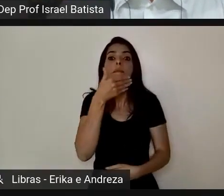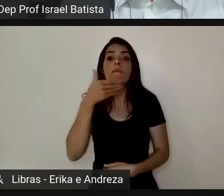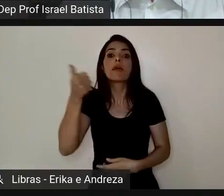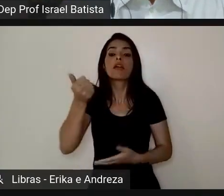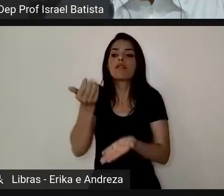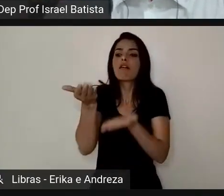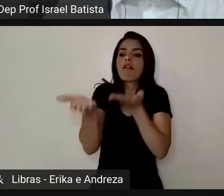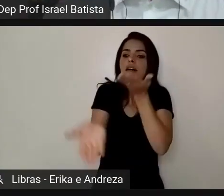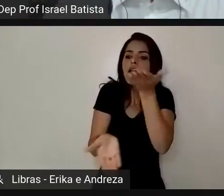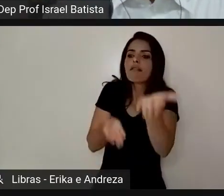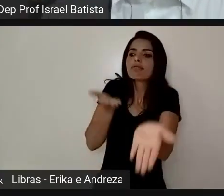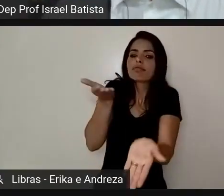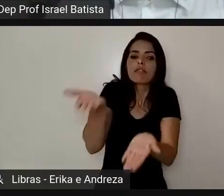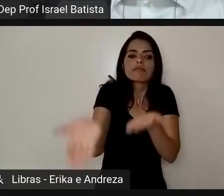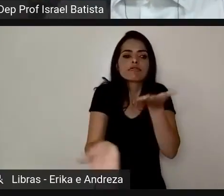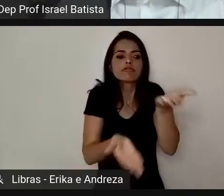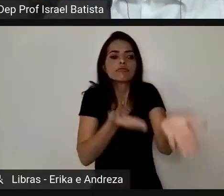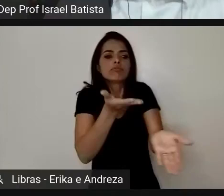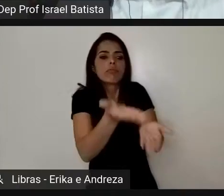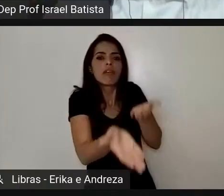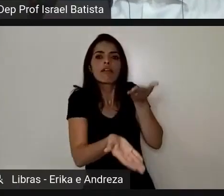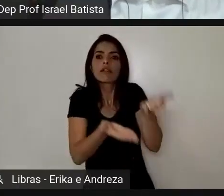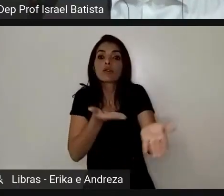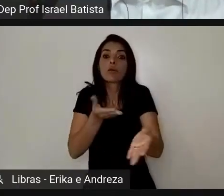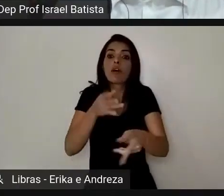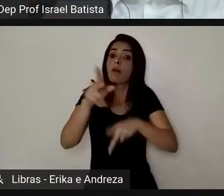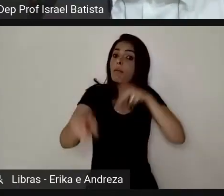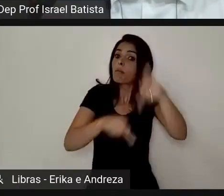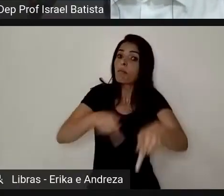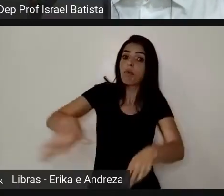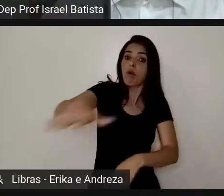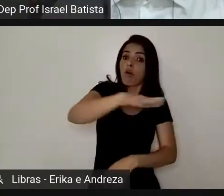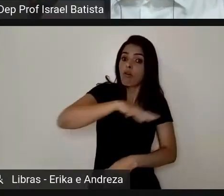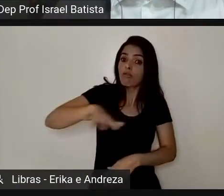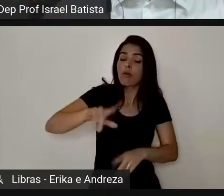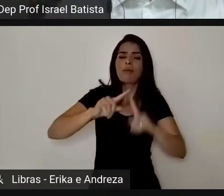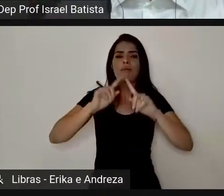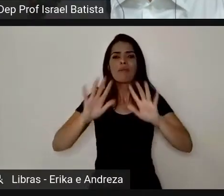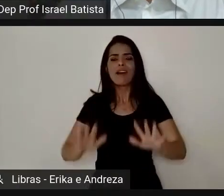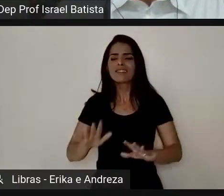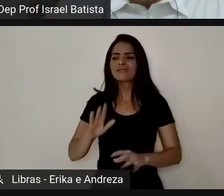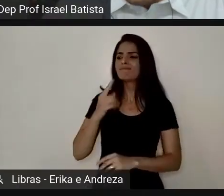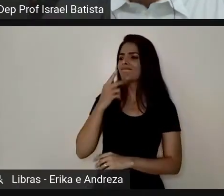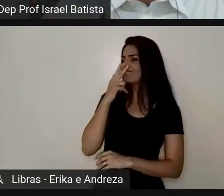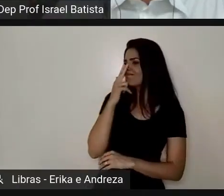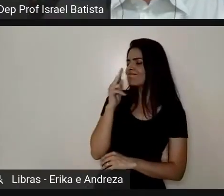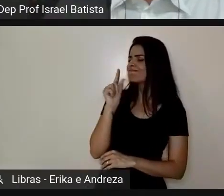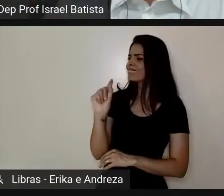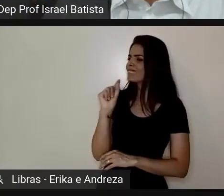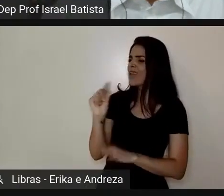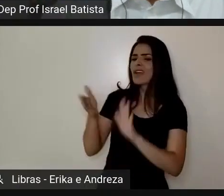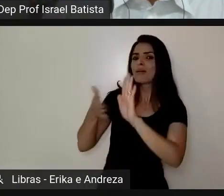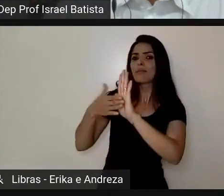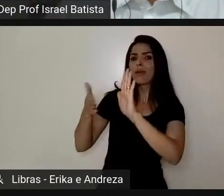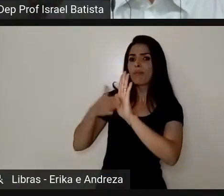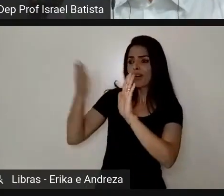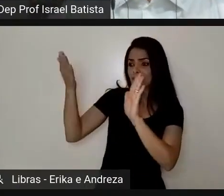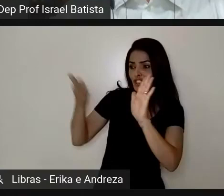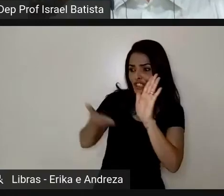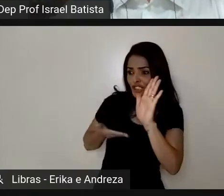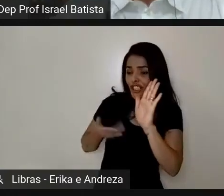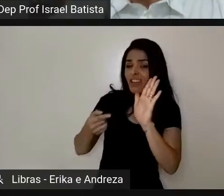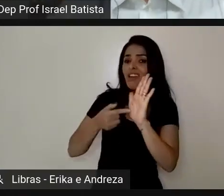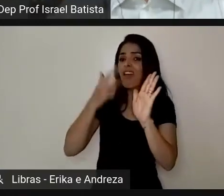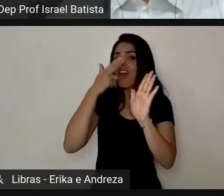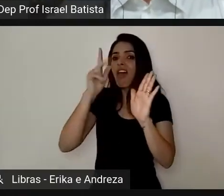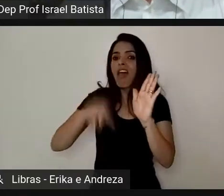atendimento à população brasileira, mas eu vejo uma proposta que pode significar um